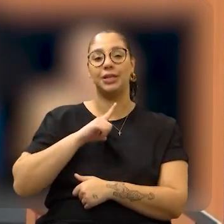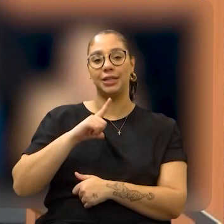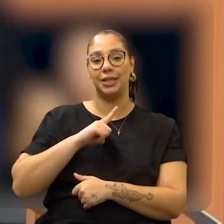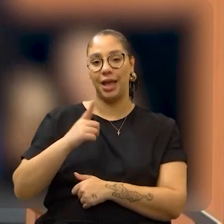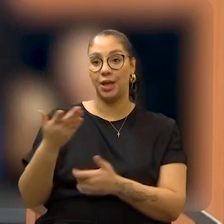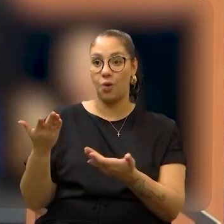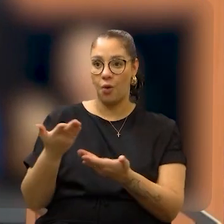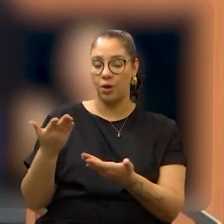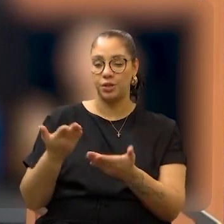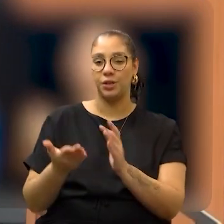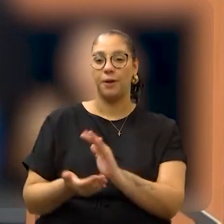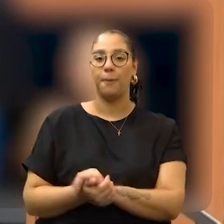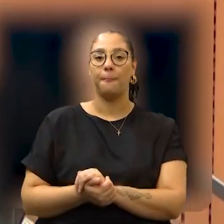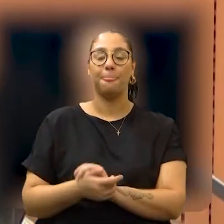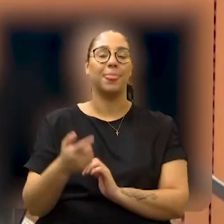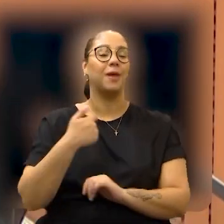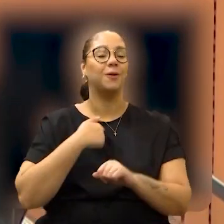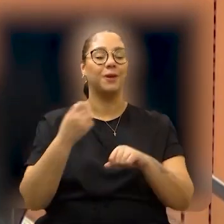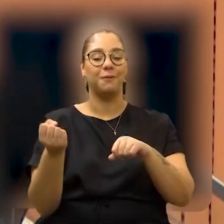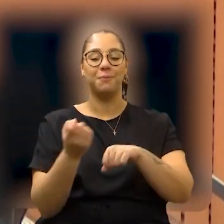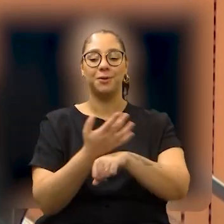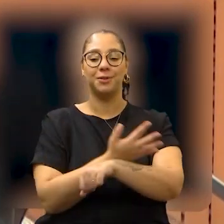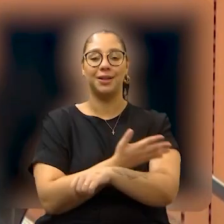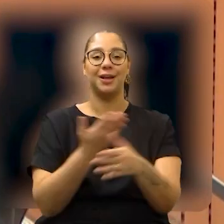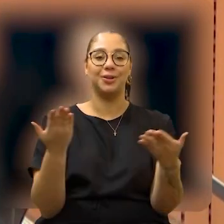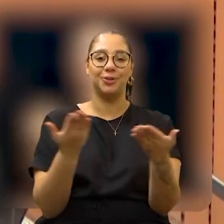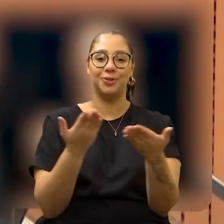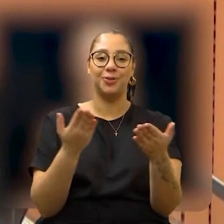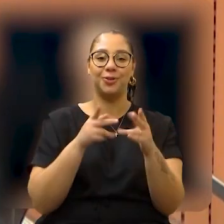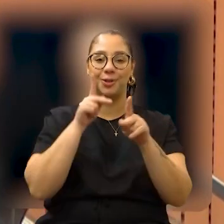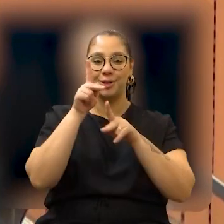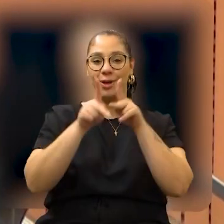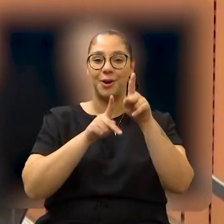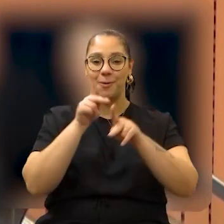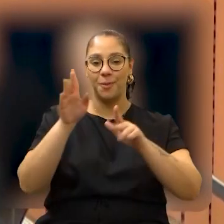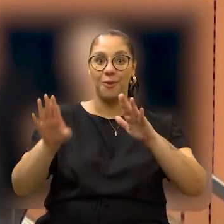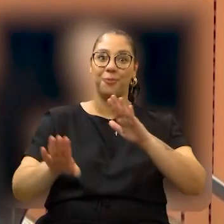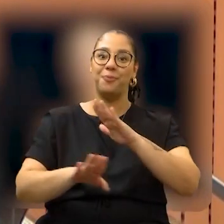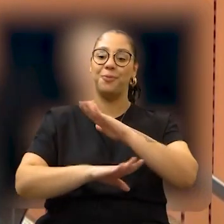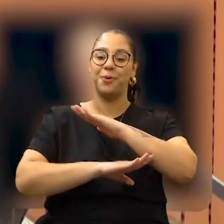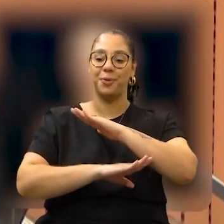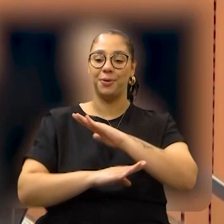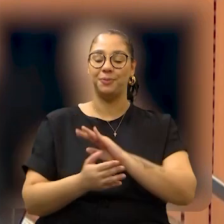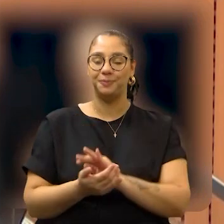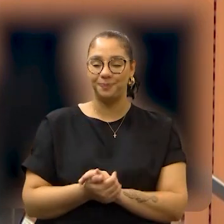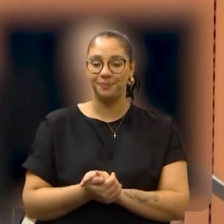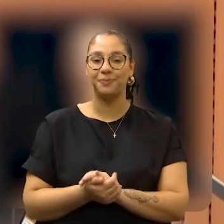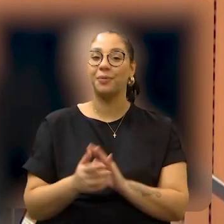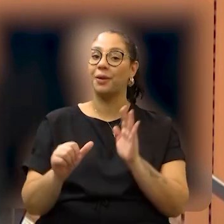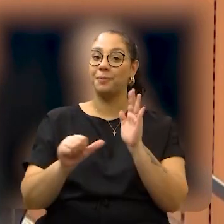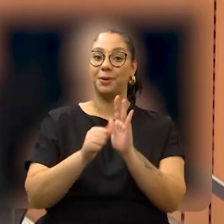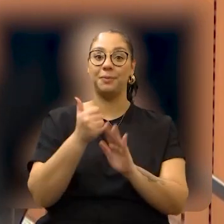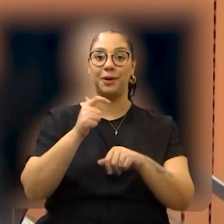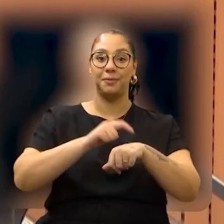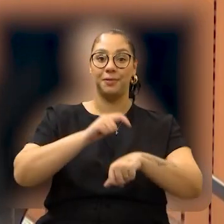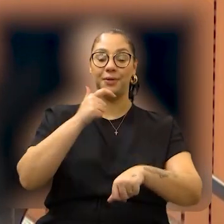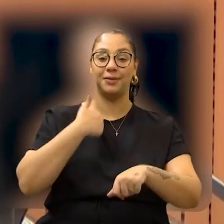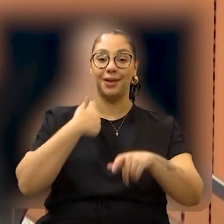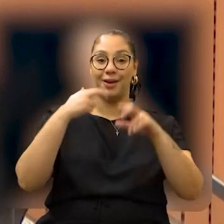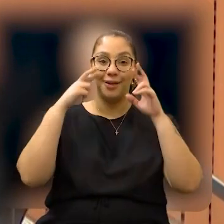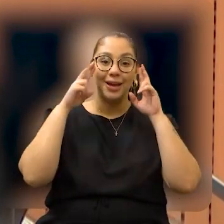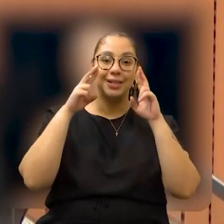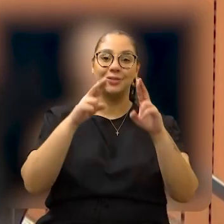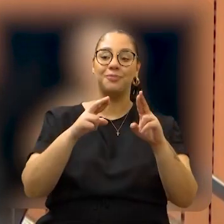região tem hoje. Estou muito emocionada de estar aqui na Casa do Povo e meu primeiro momento,